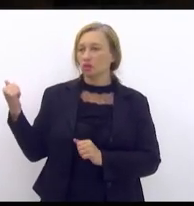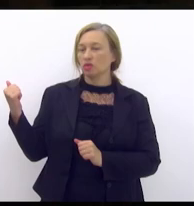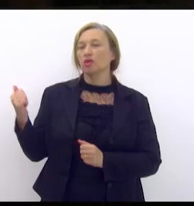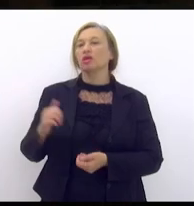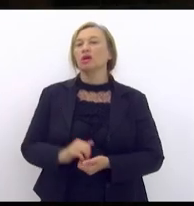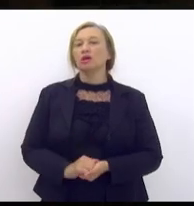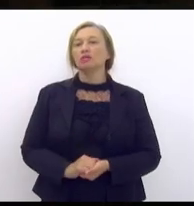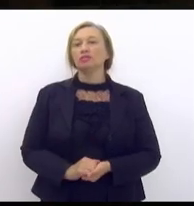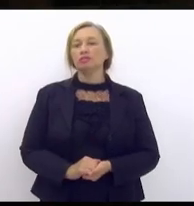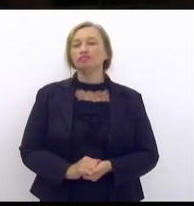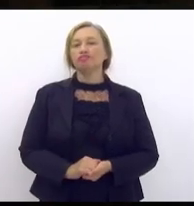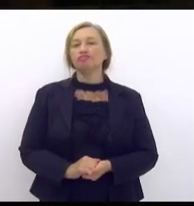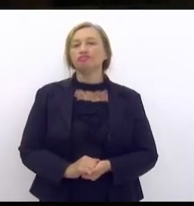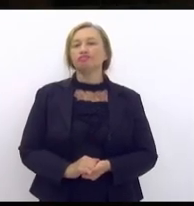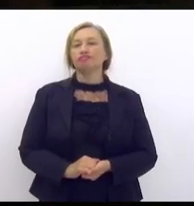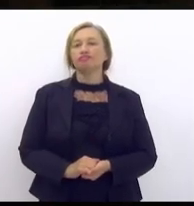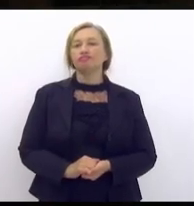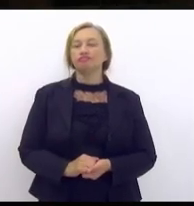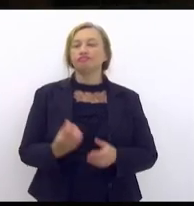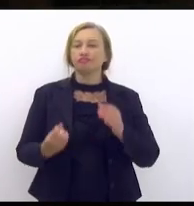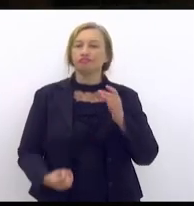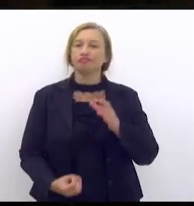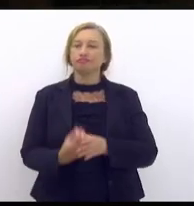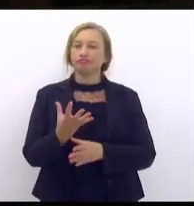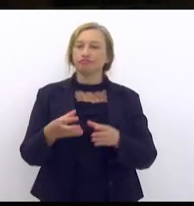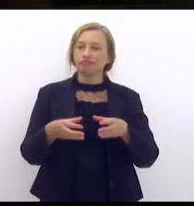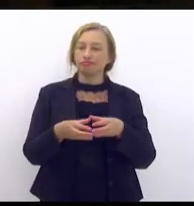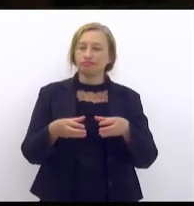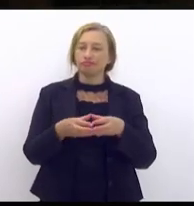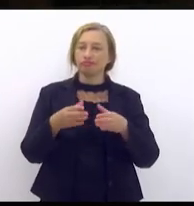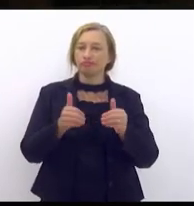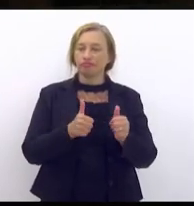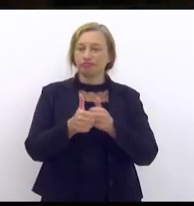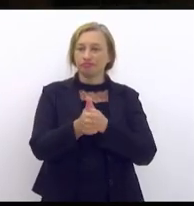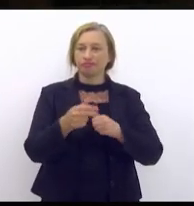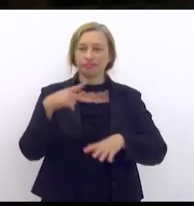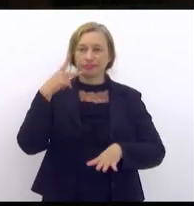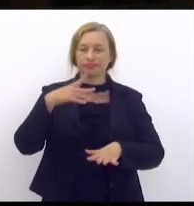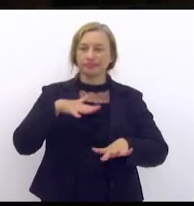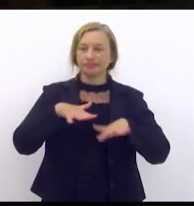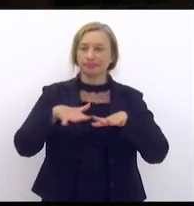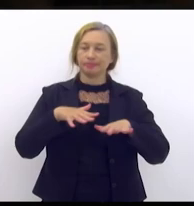fazer esse lançamento da Frente Parlamentar e os movimentos sociais que